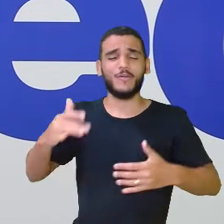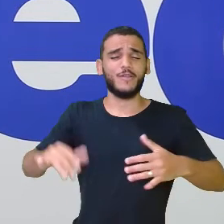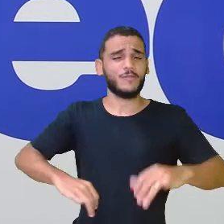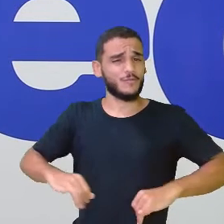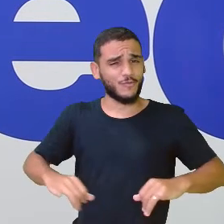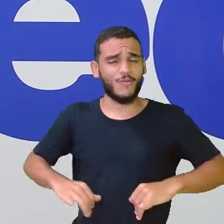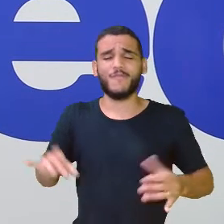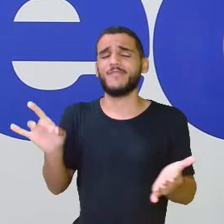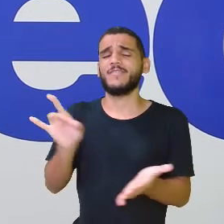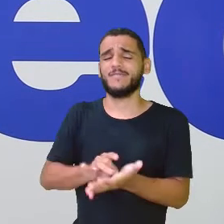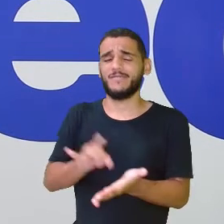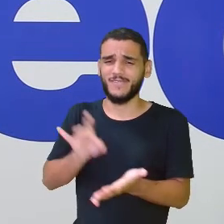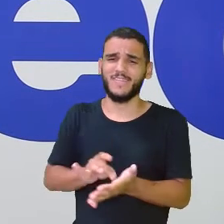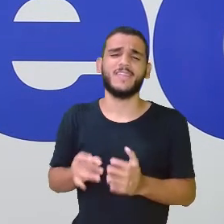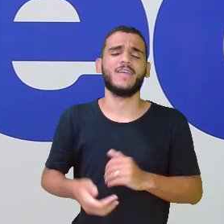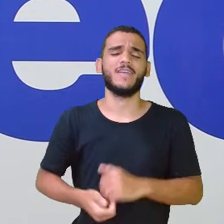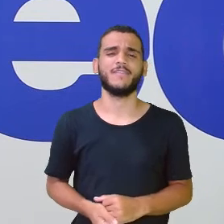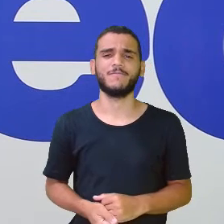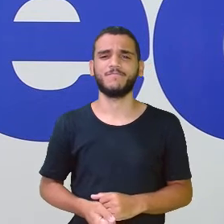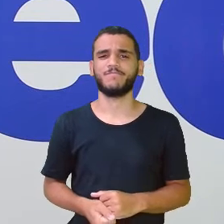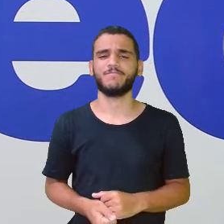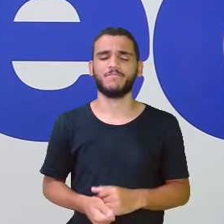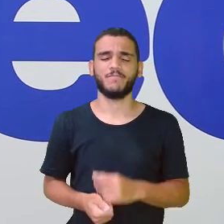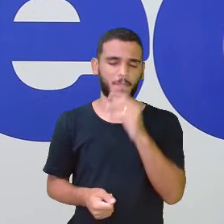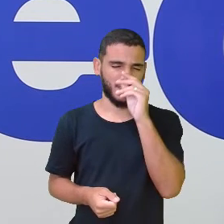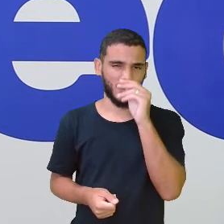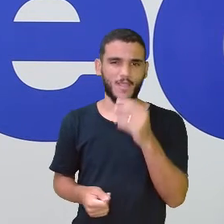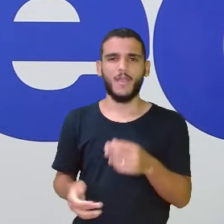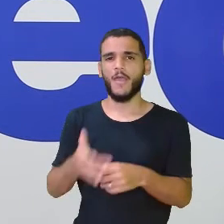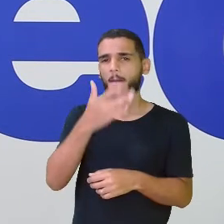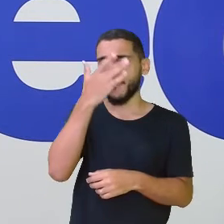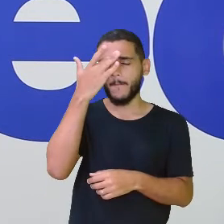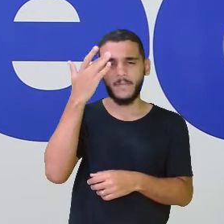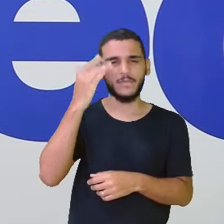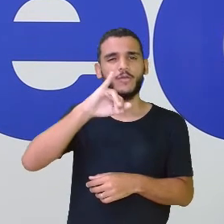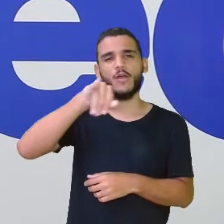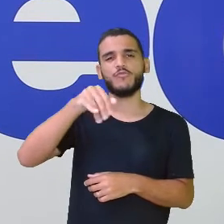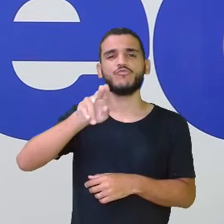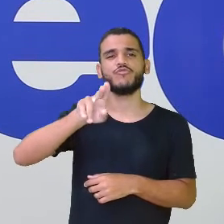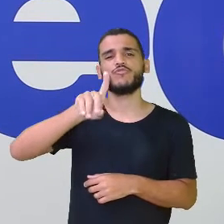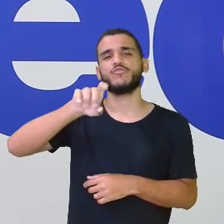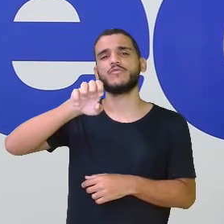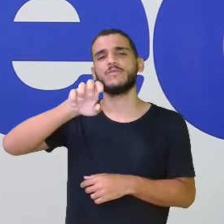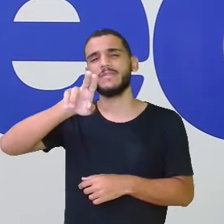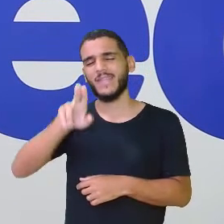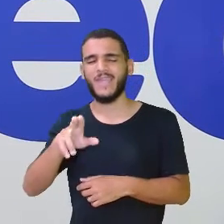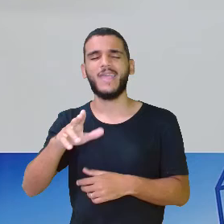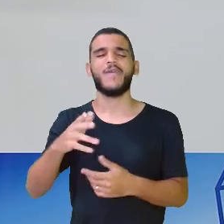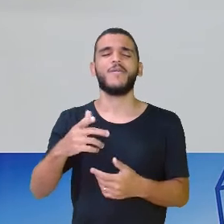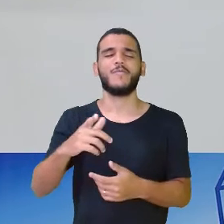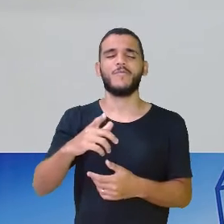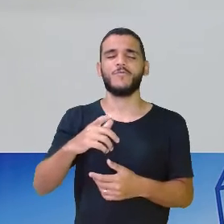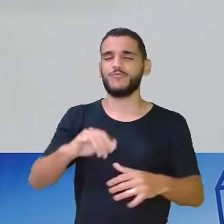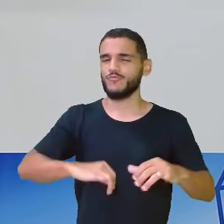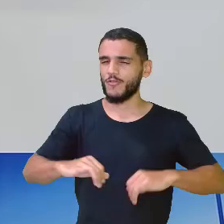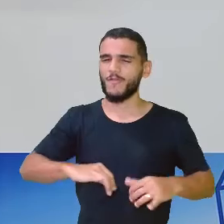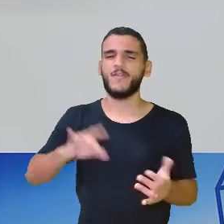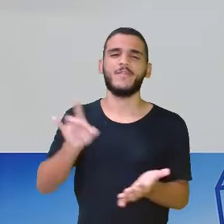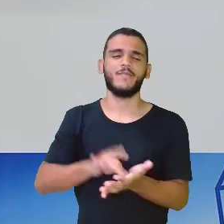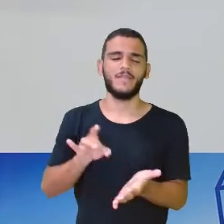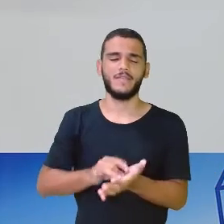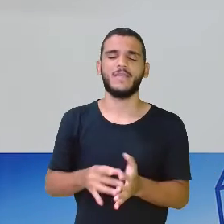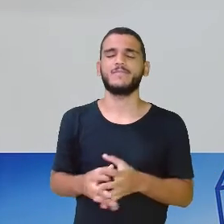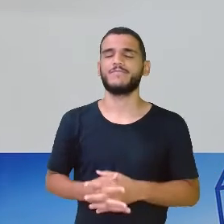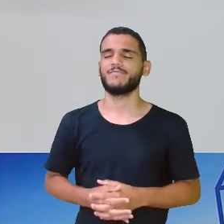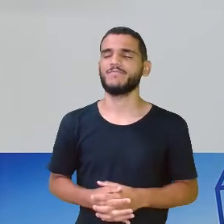judeus, com ideias realmente extremistas, né? Exatamente. Então, continuando